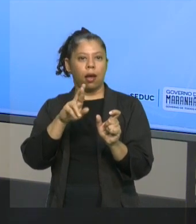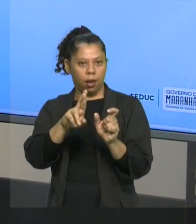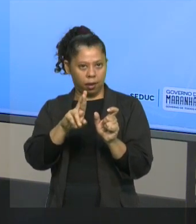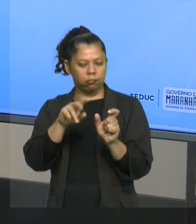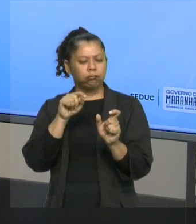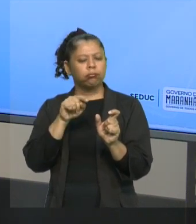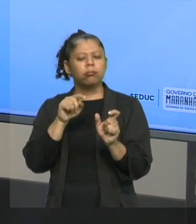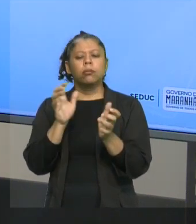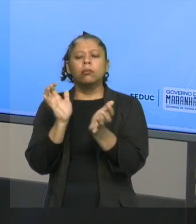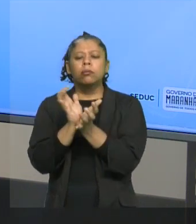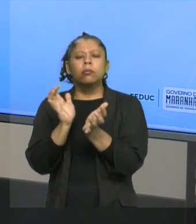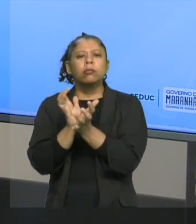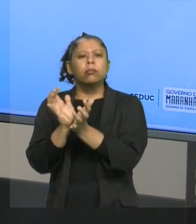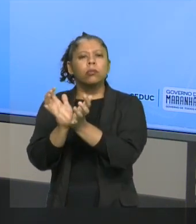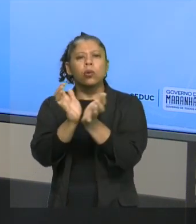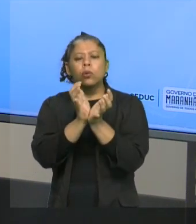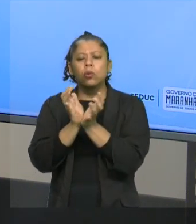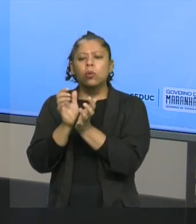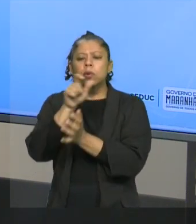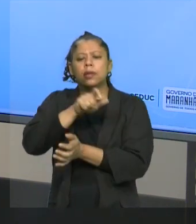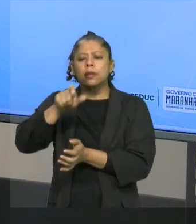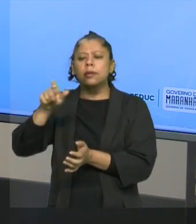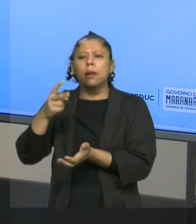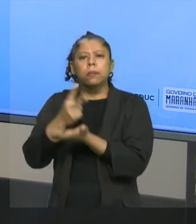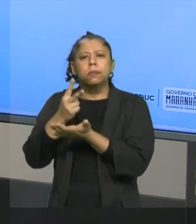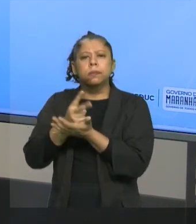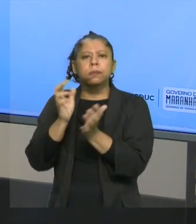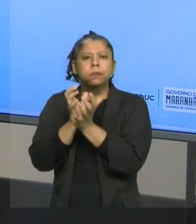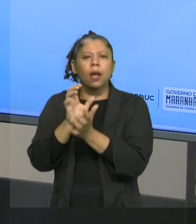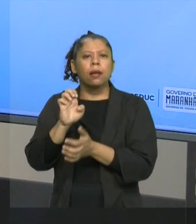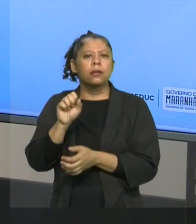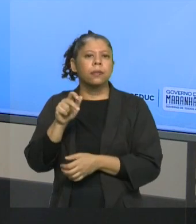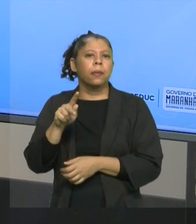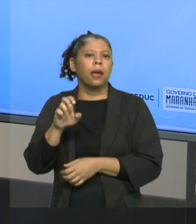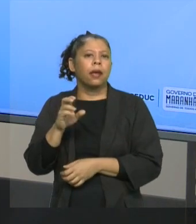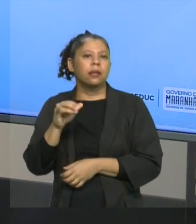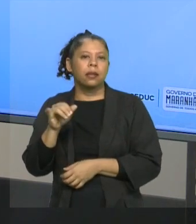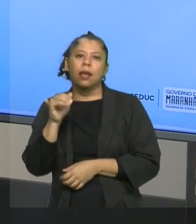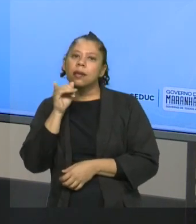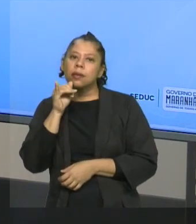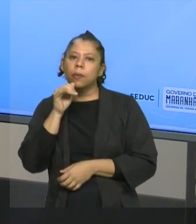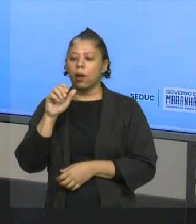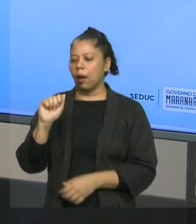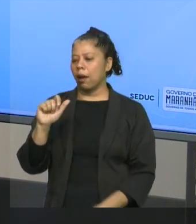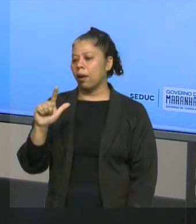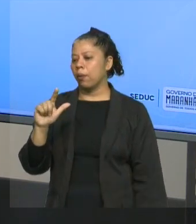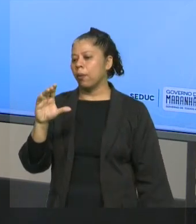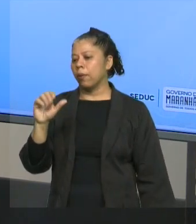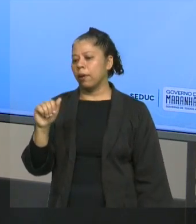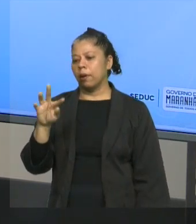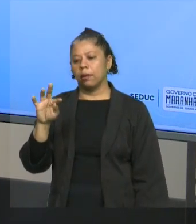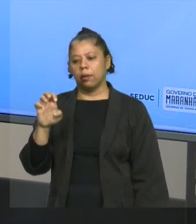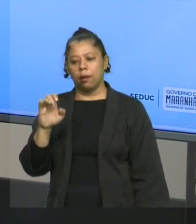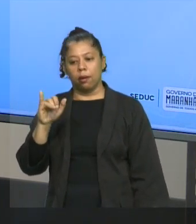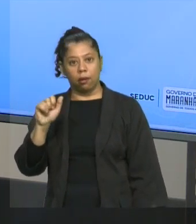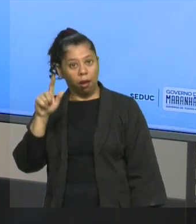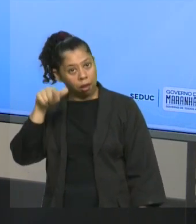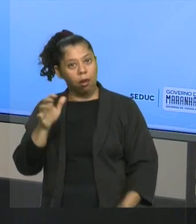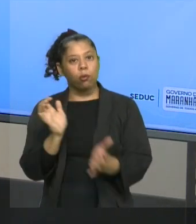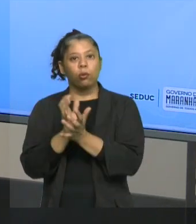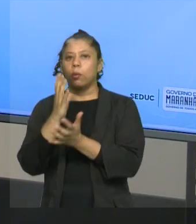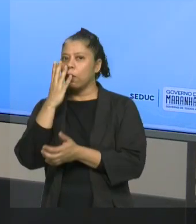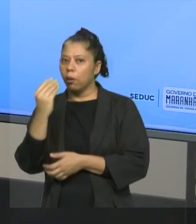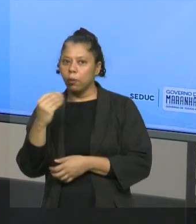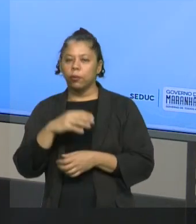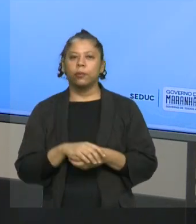da mesma espécie. Por exemplo, alcateia de lobos, vocabulário de palavras,